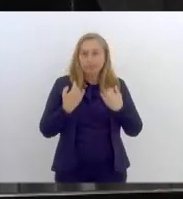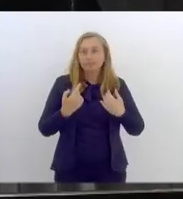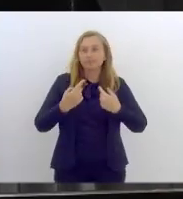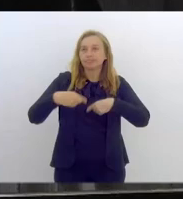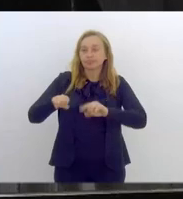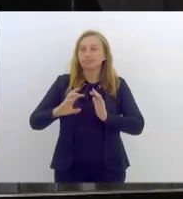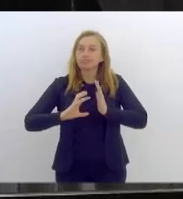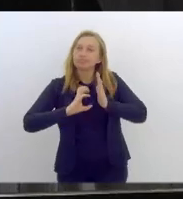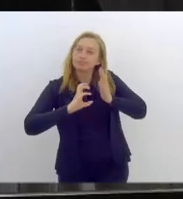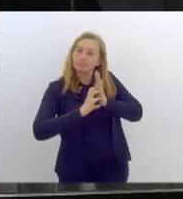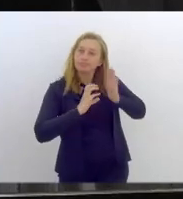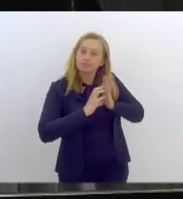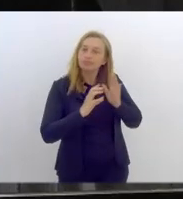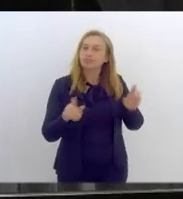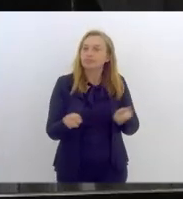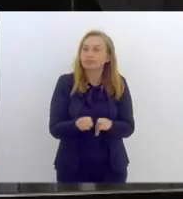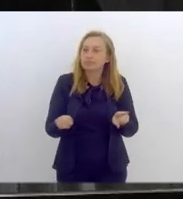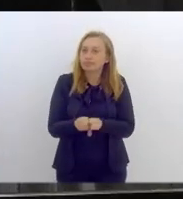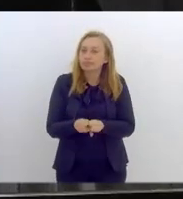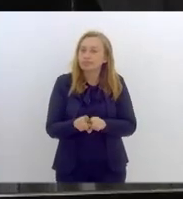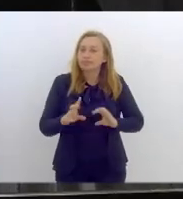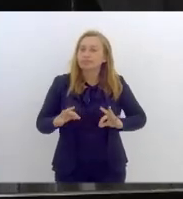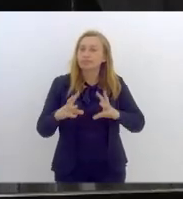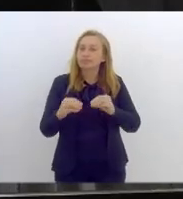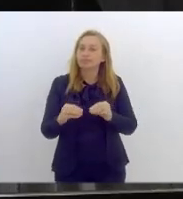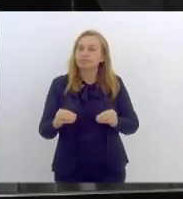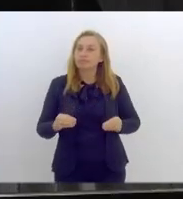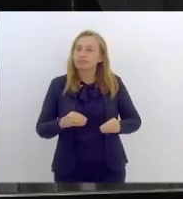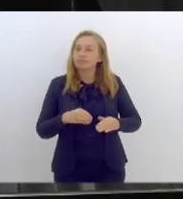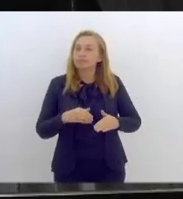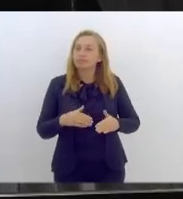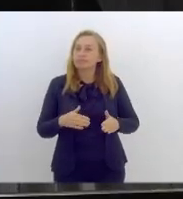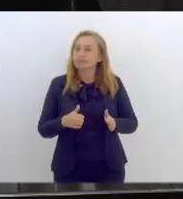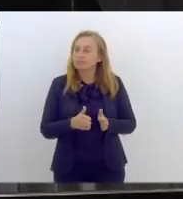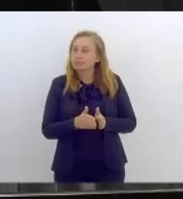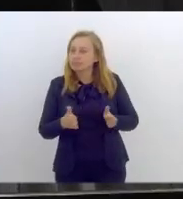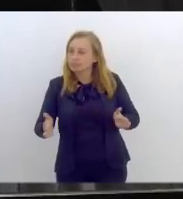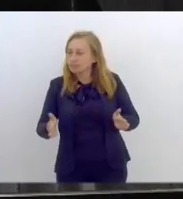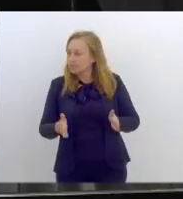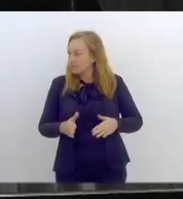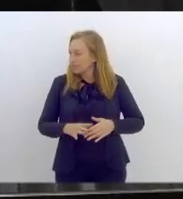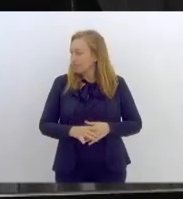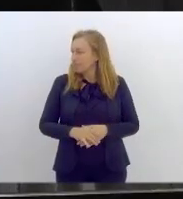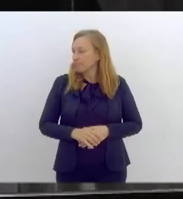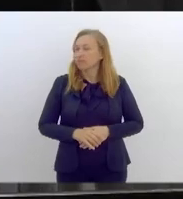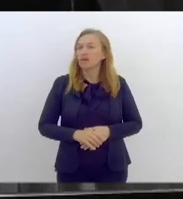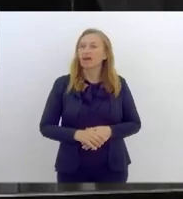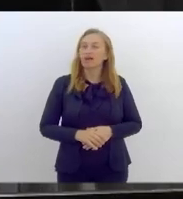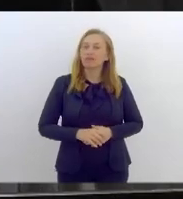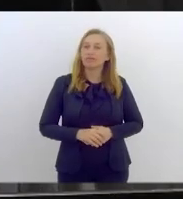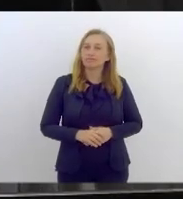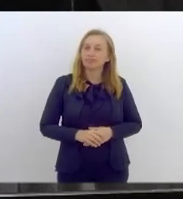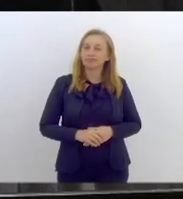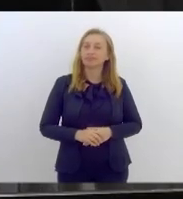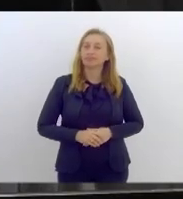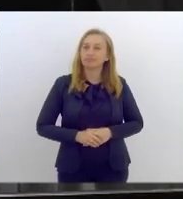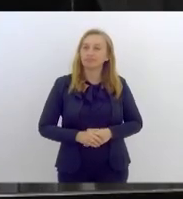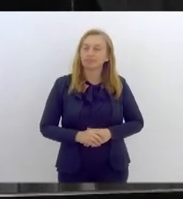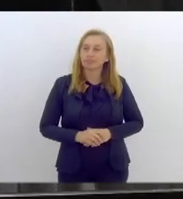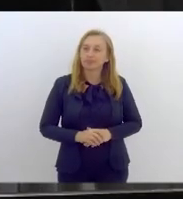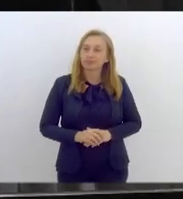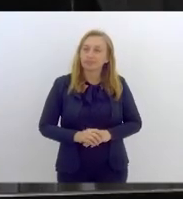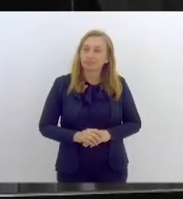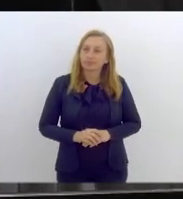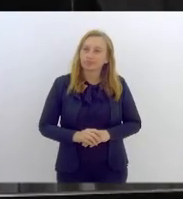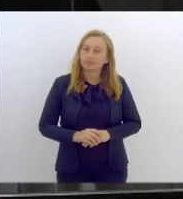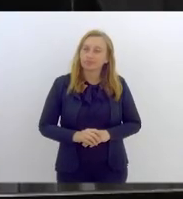e também combate a todo esse processo de discriminação todo esse processo que colocam as